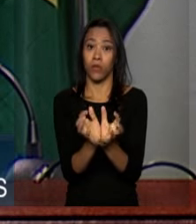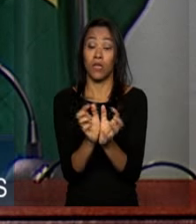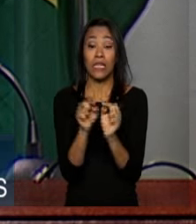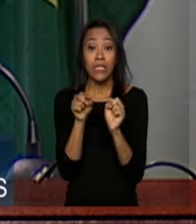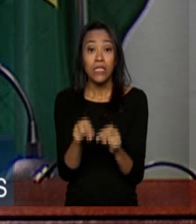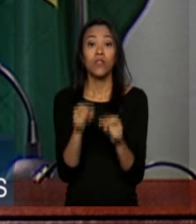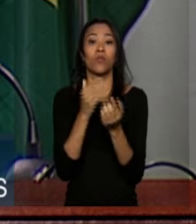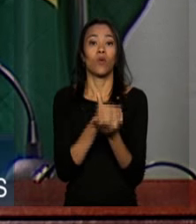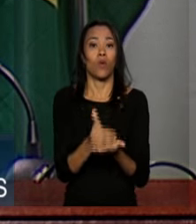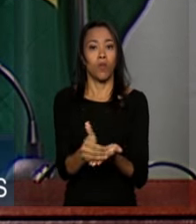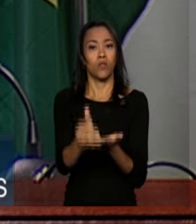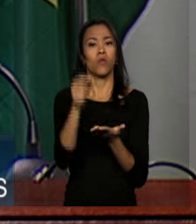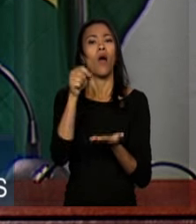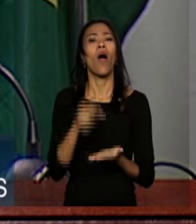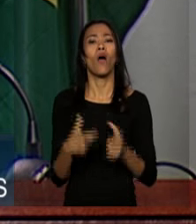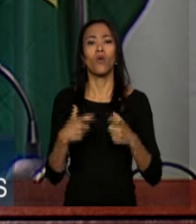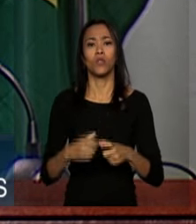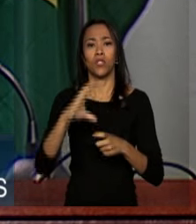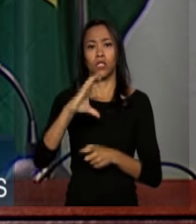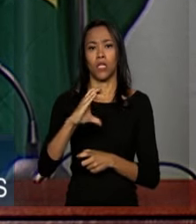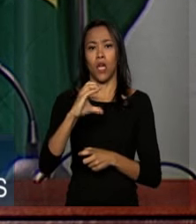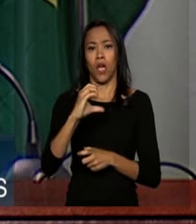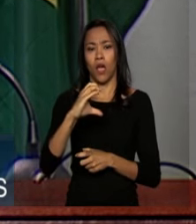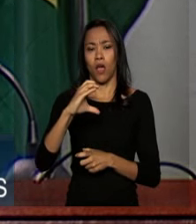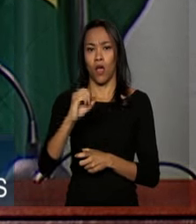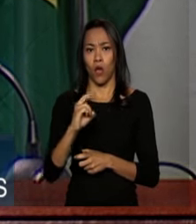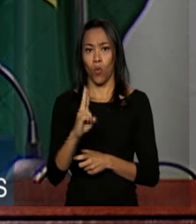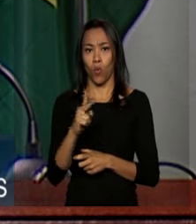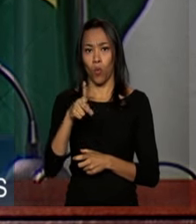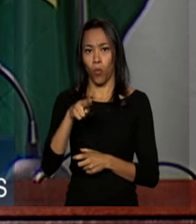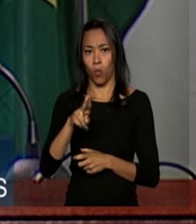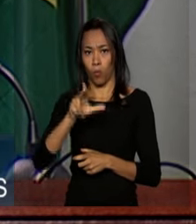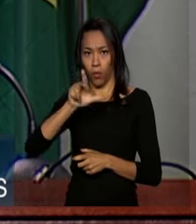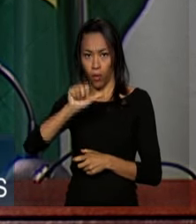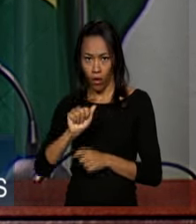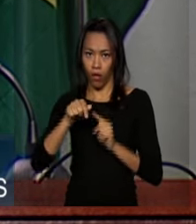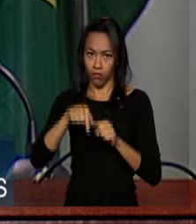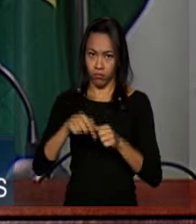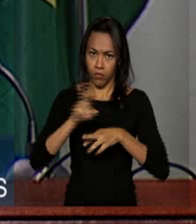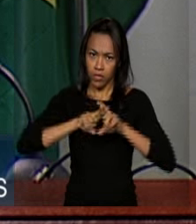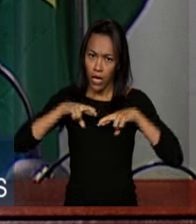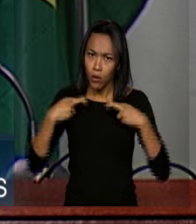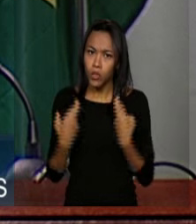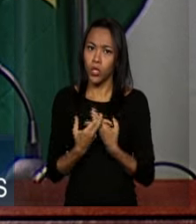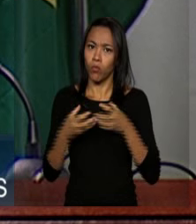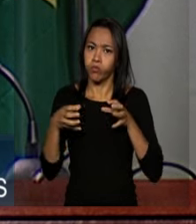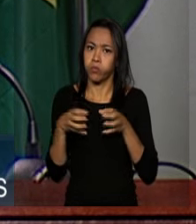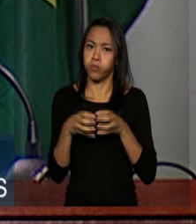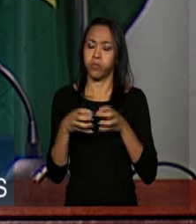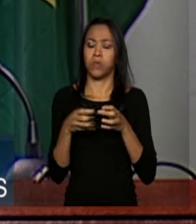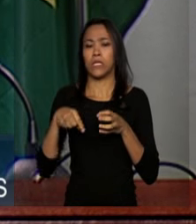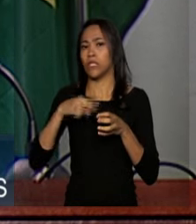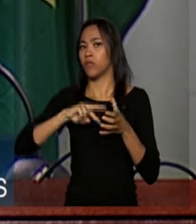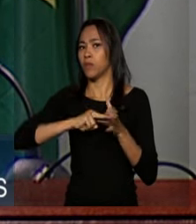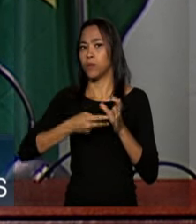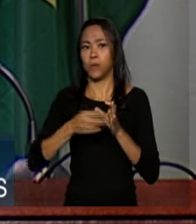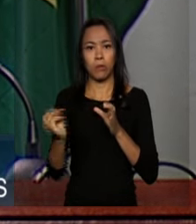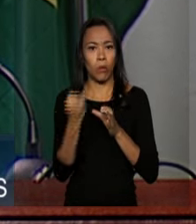início na cúpula organizada de forma muito significativa